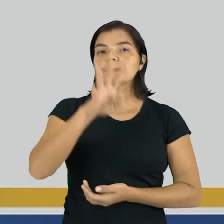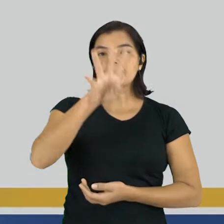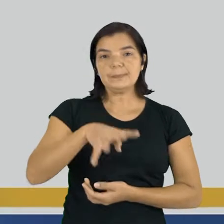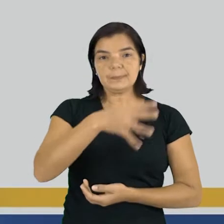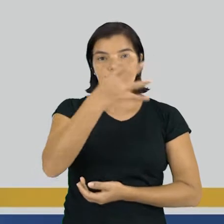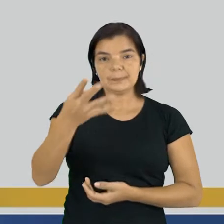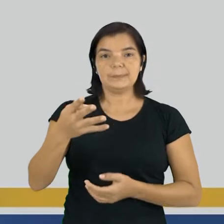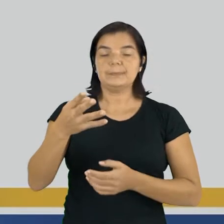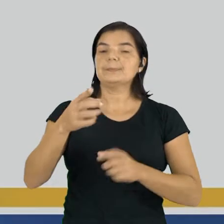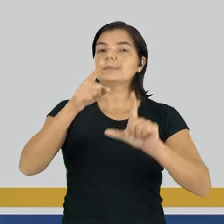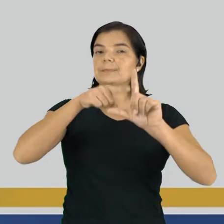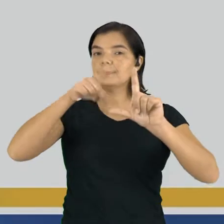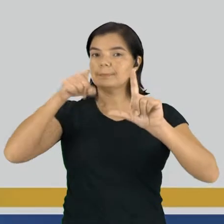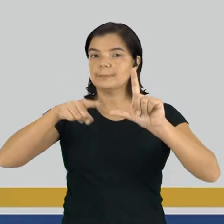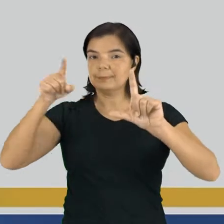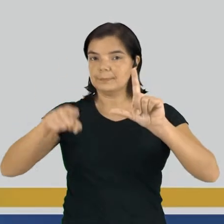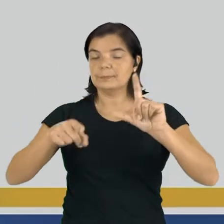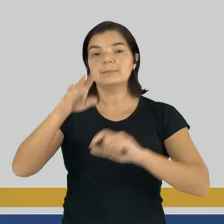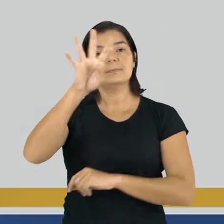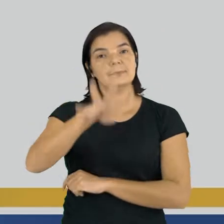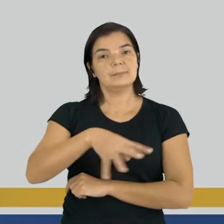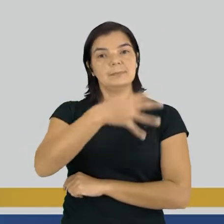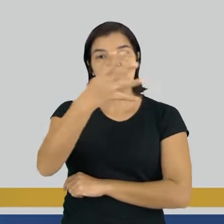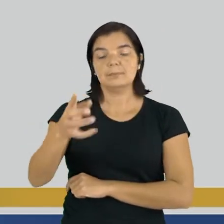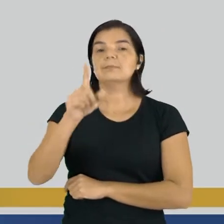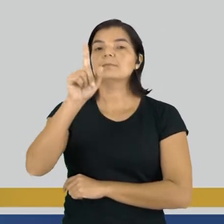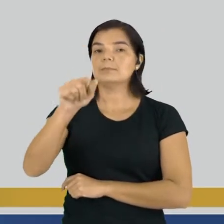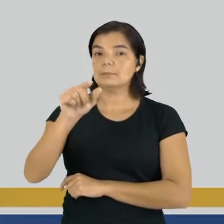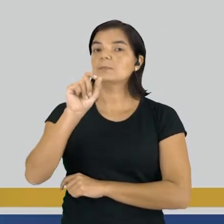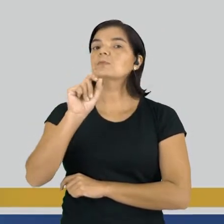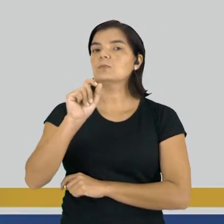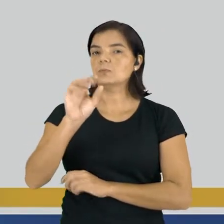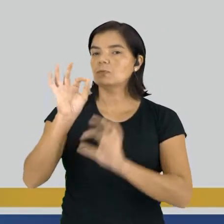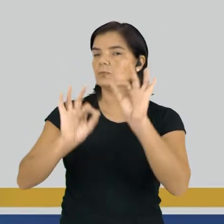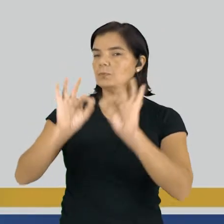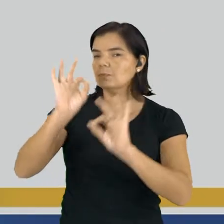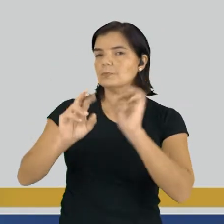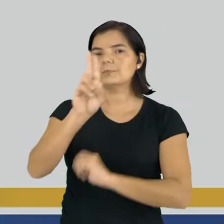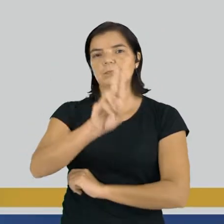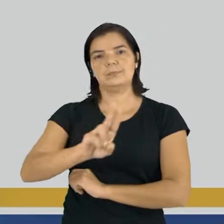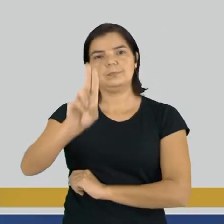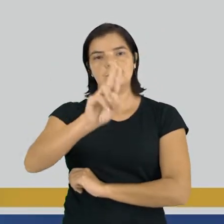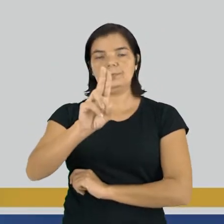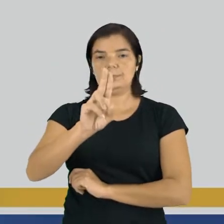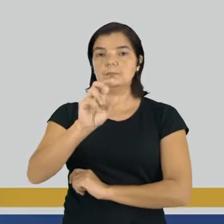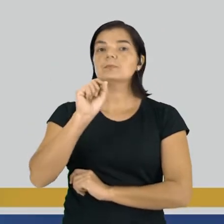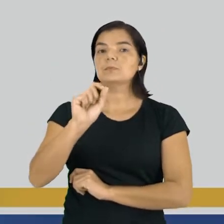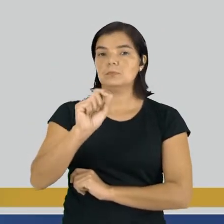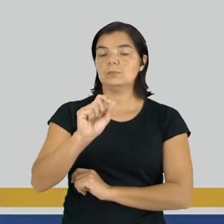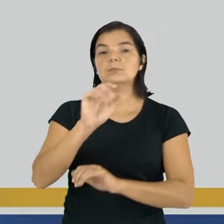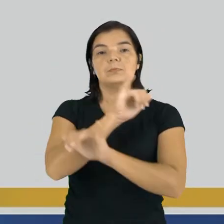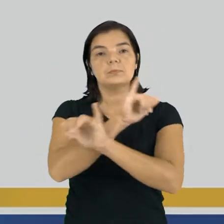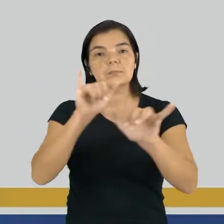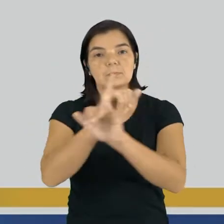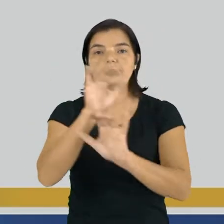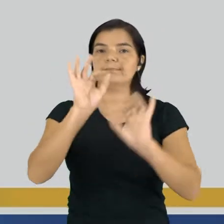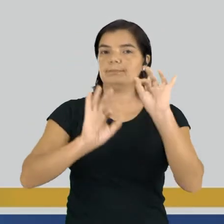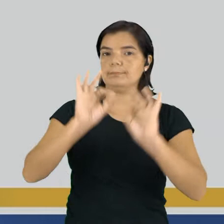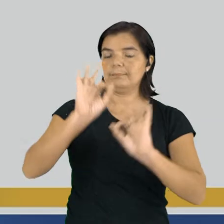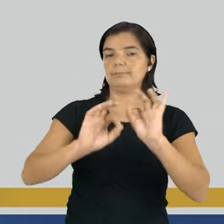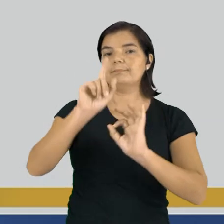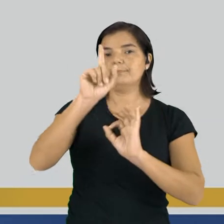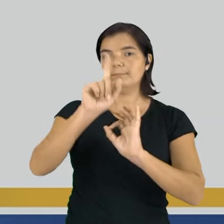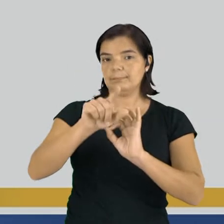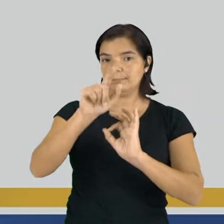Tabelas e gráficos. Tabela é uma estrutura que utilizamos para organizar dados, que